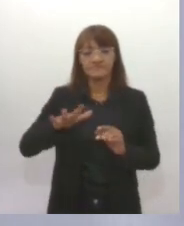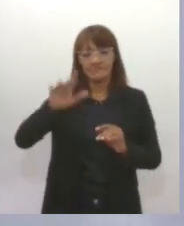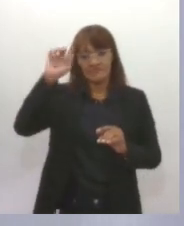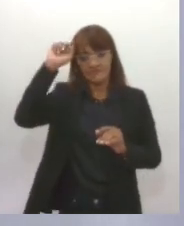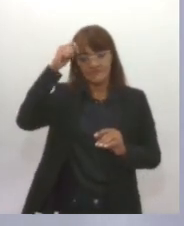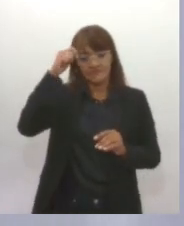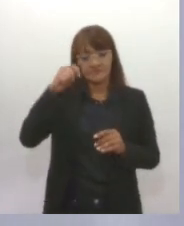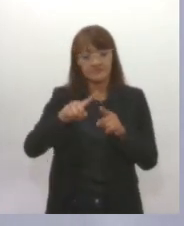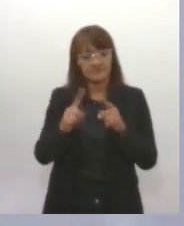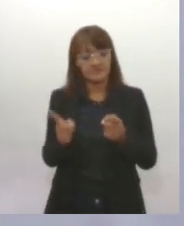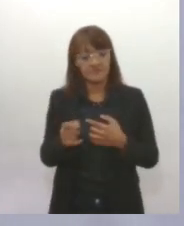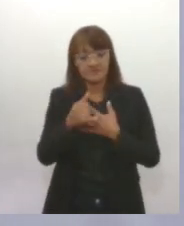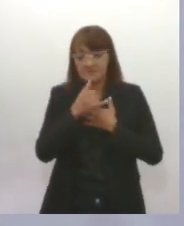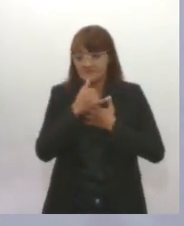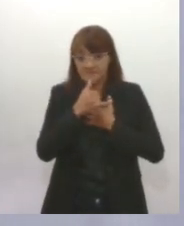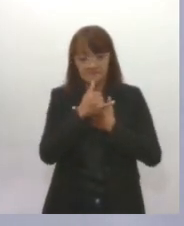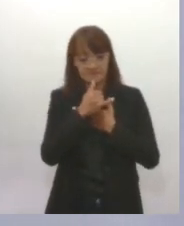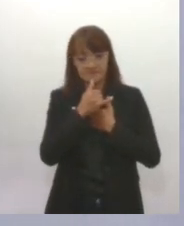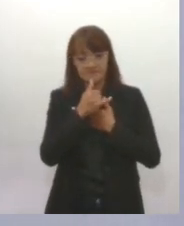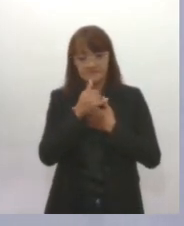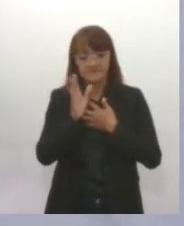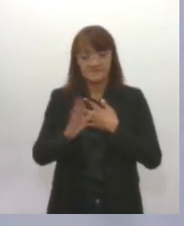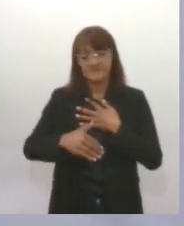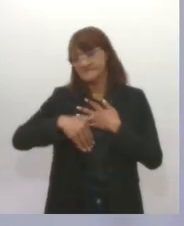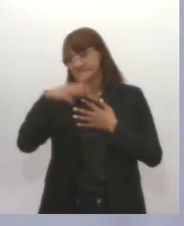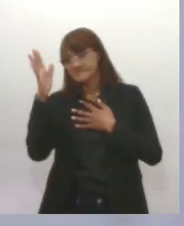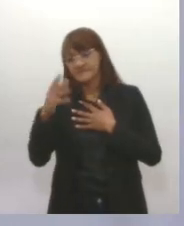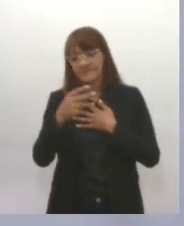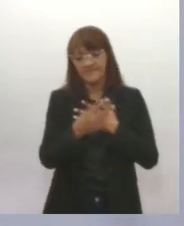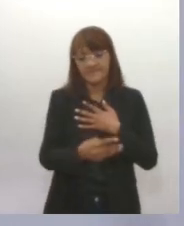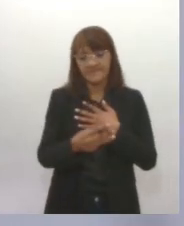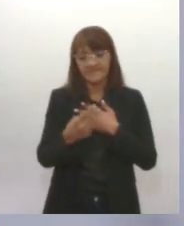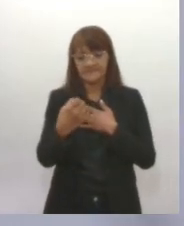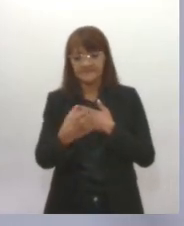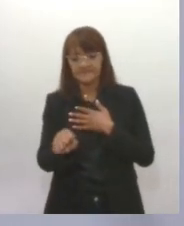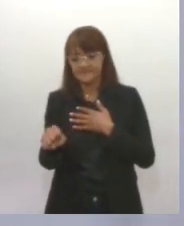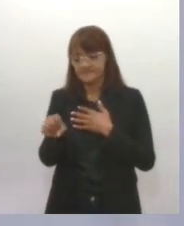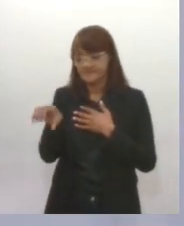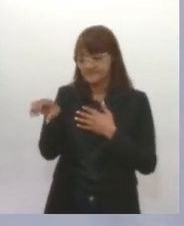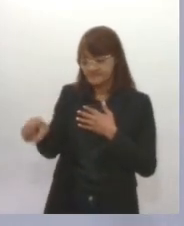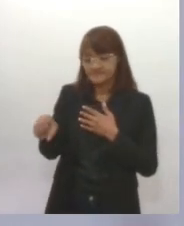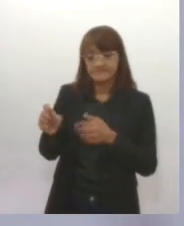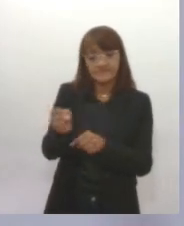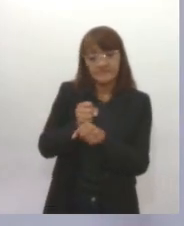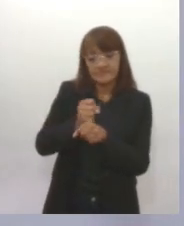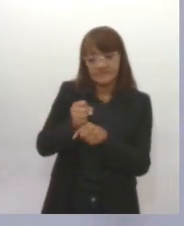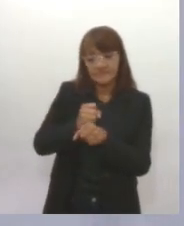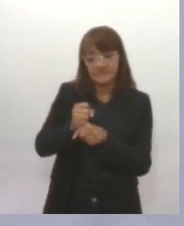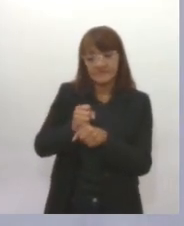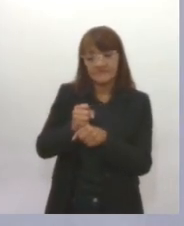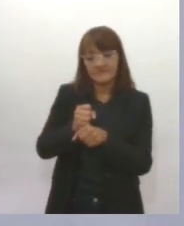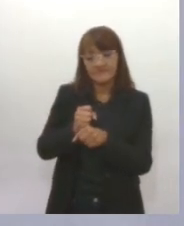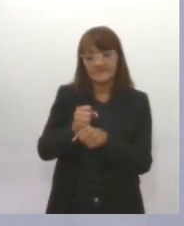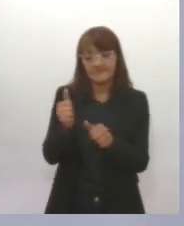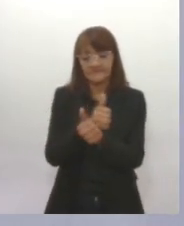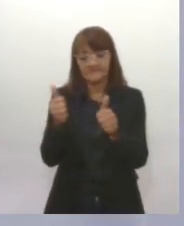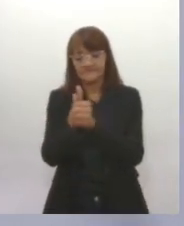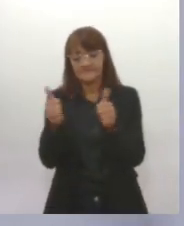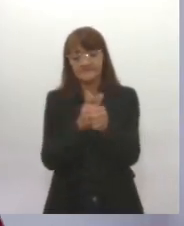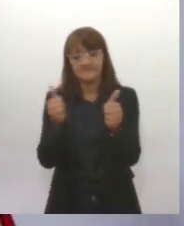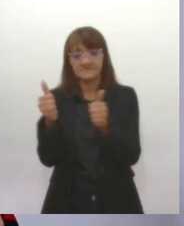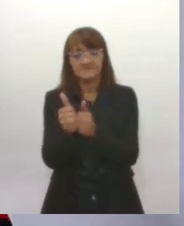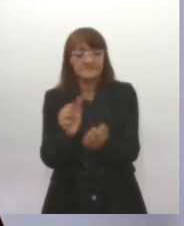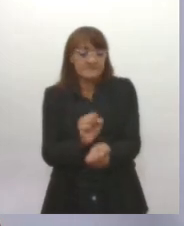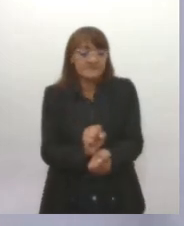mais de 380 anos em processo de perseguição, escravização, dominação,